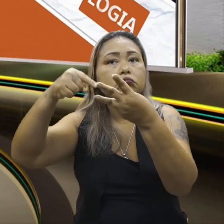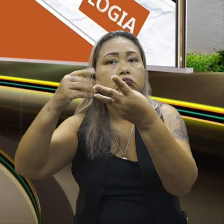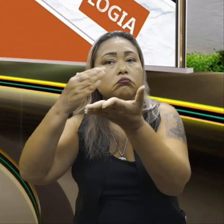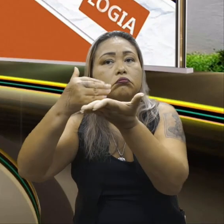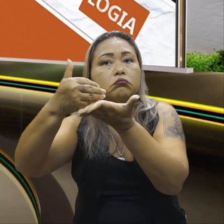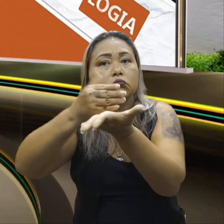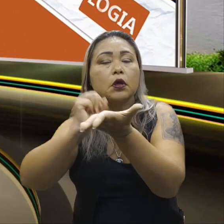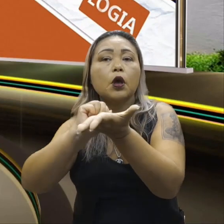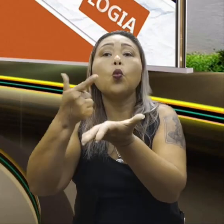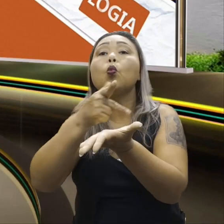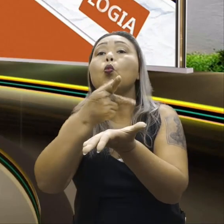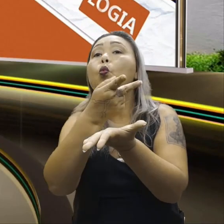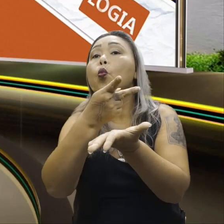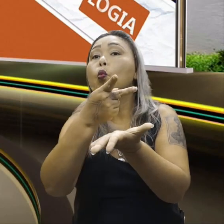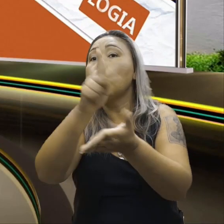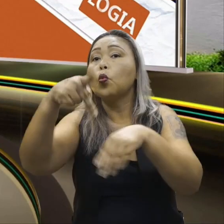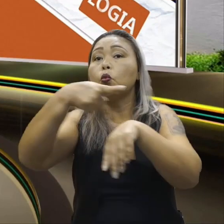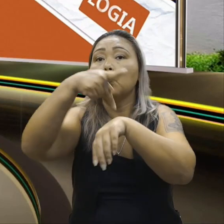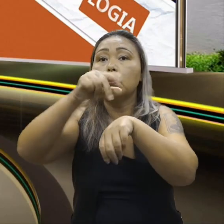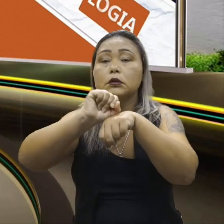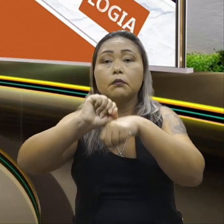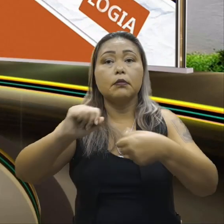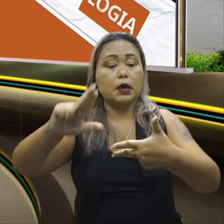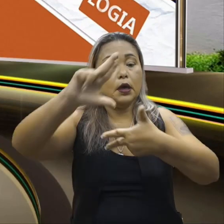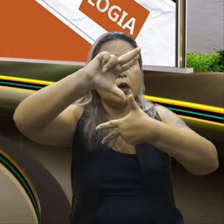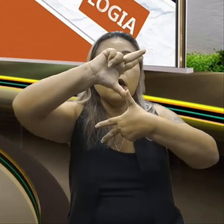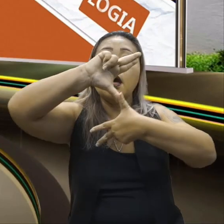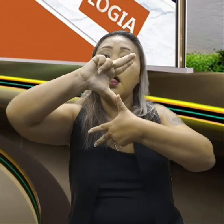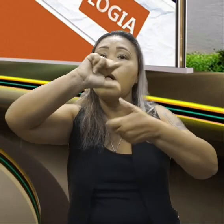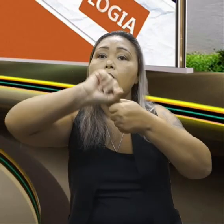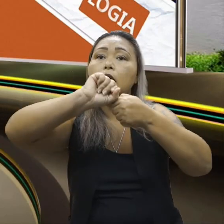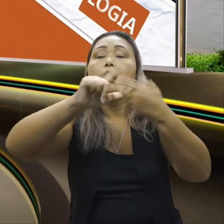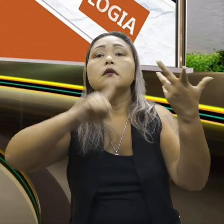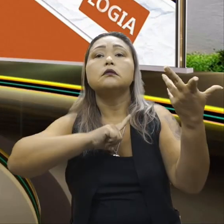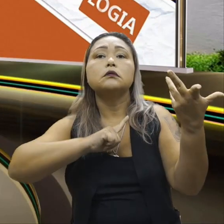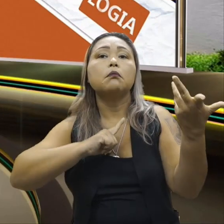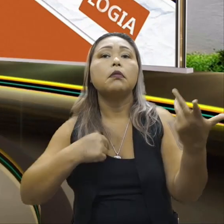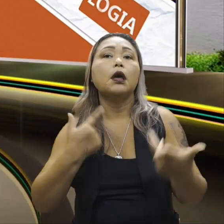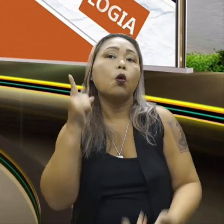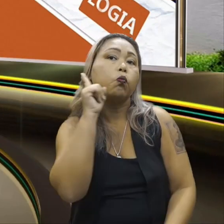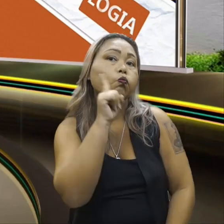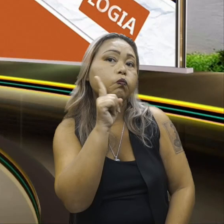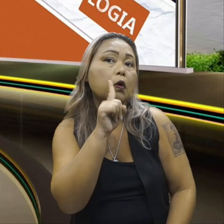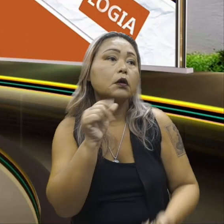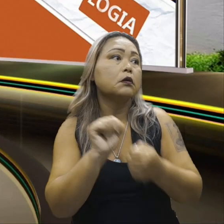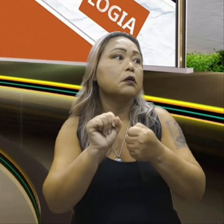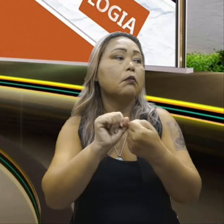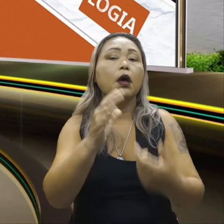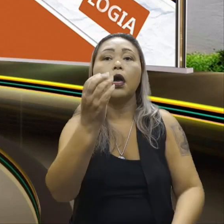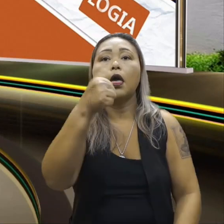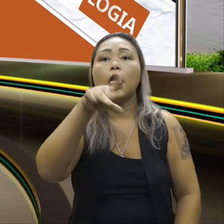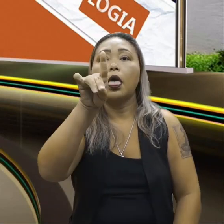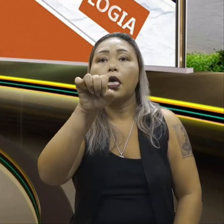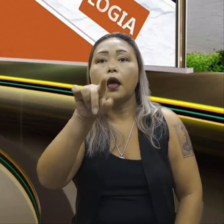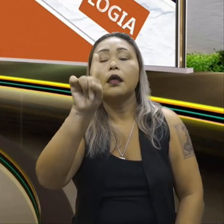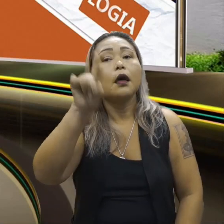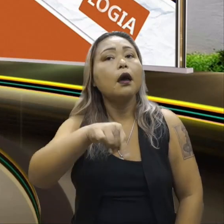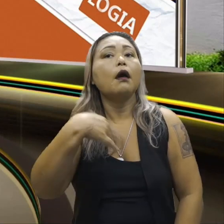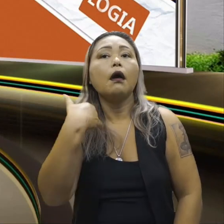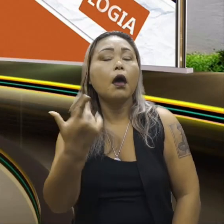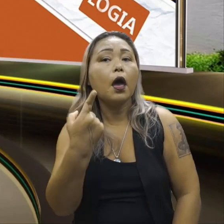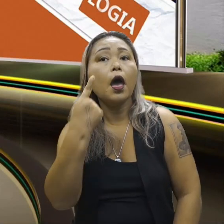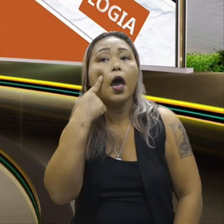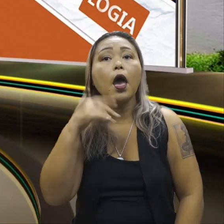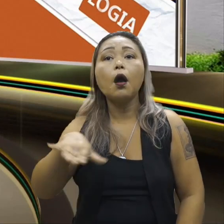outros países da América Latina, nos Estados Unidos, Canadá, também é dessa forma. Então, gente, é uma forma